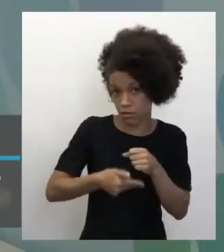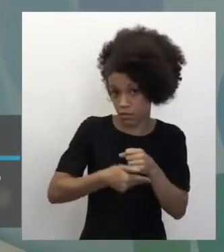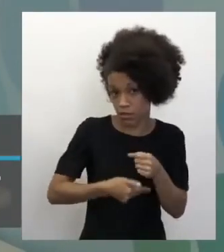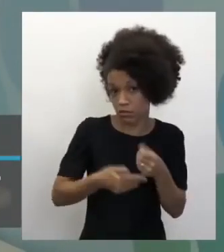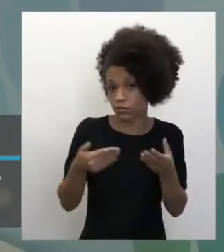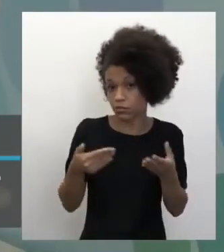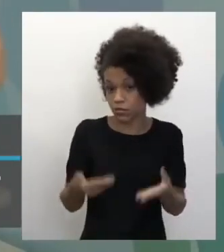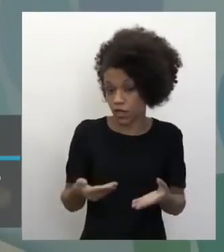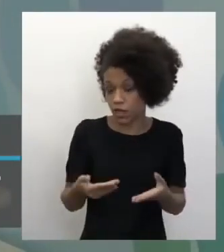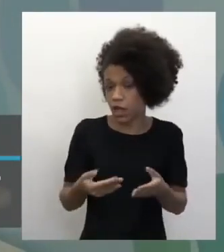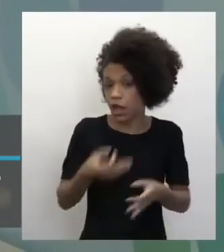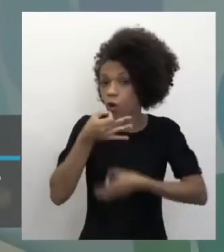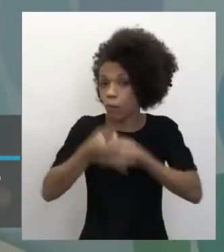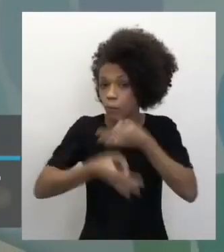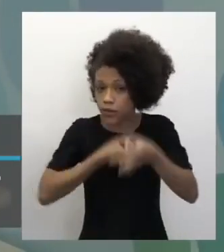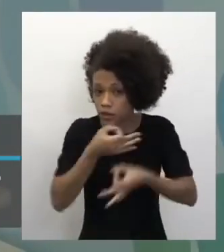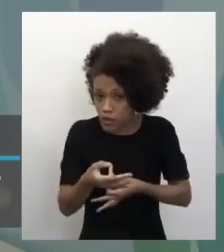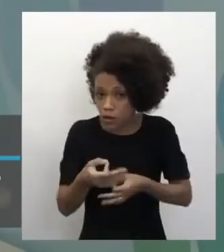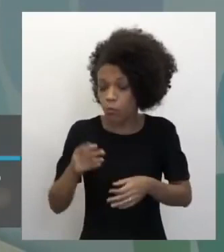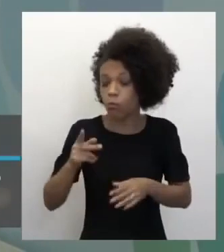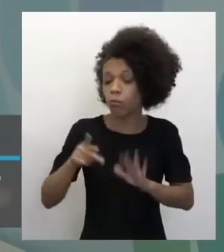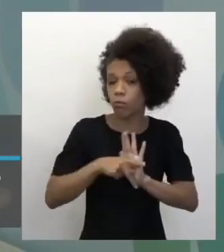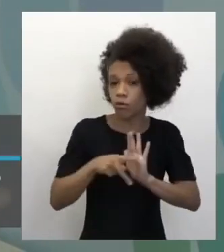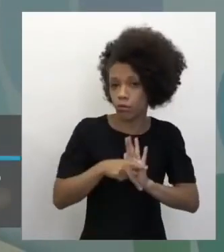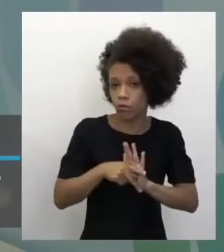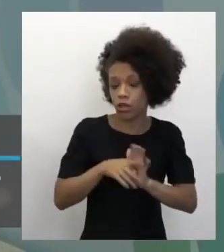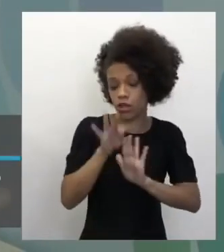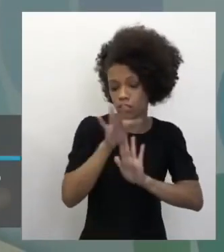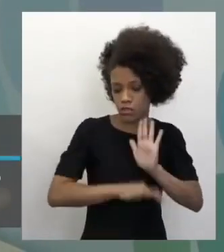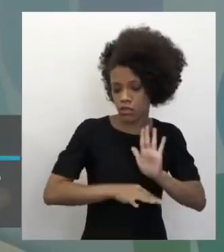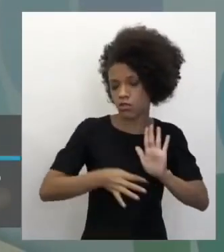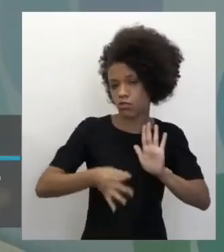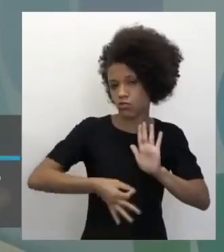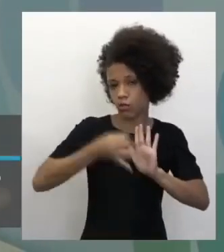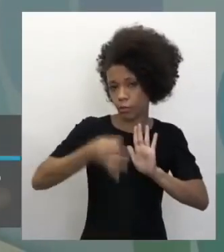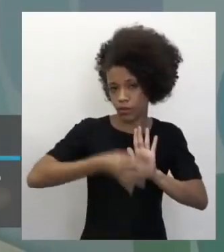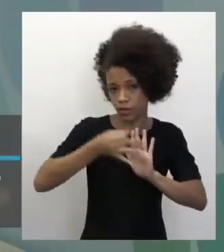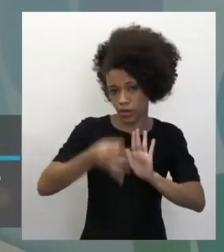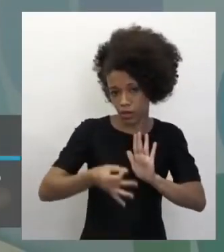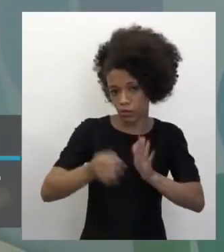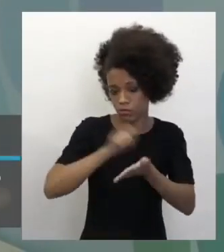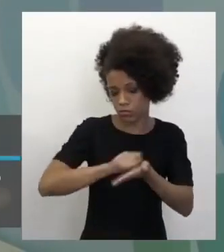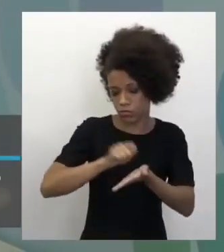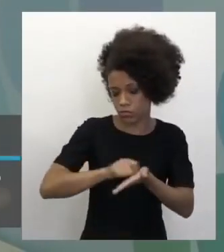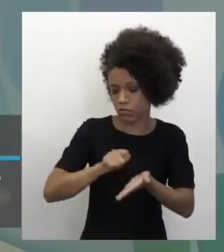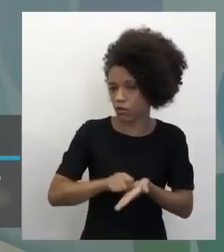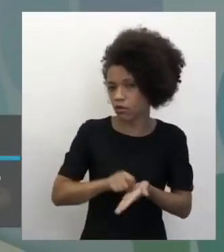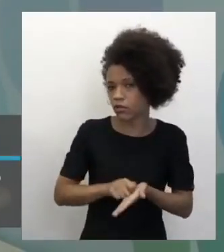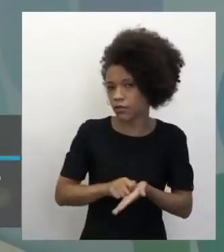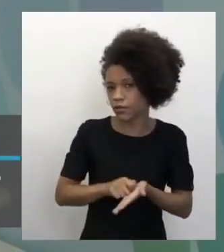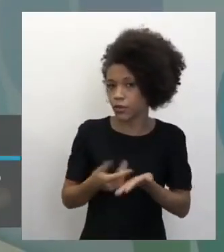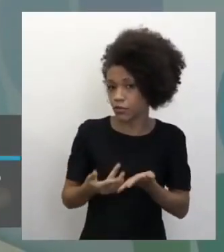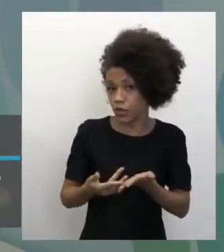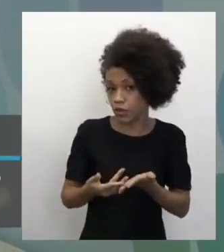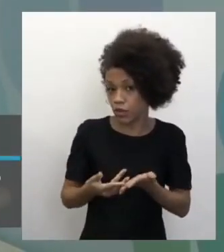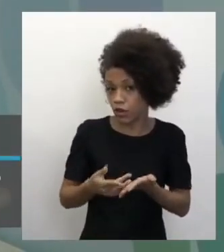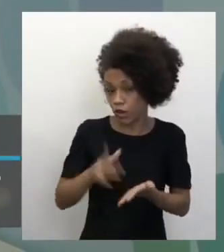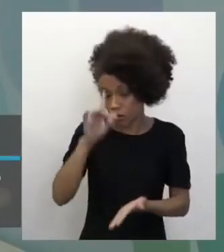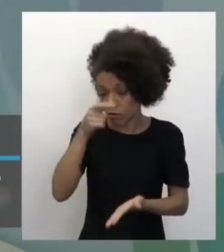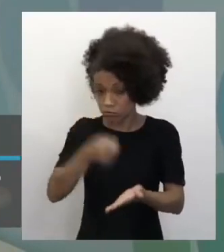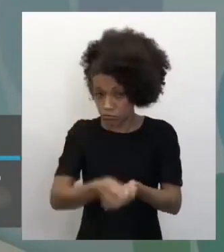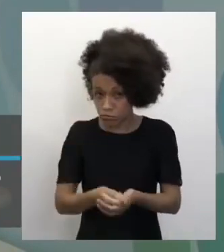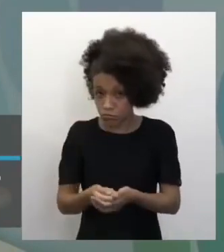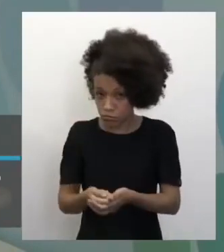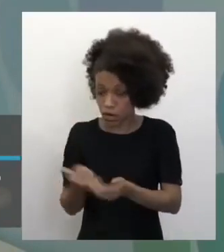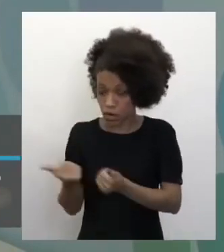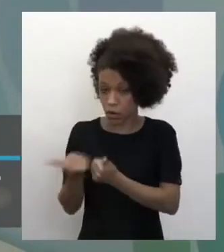a argumentação, o texto argumentativo escrevendo com argumentos de autoridade. Isso é